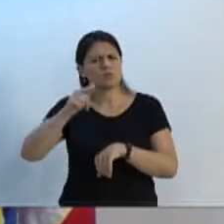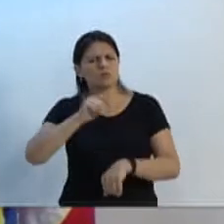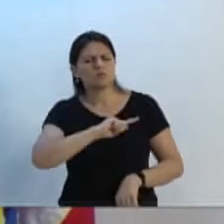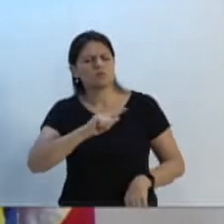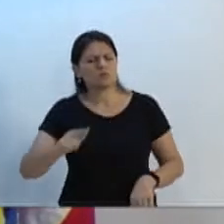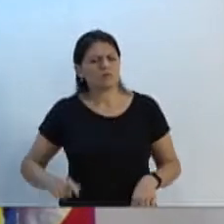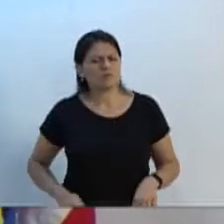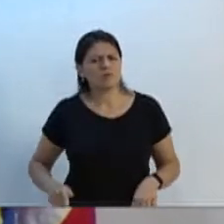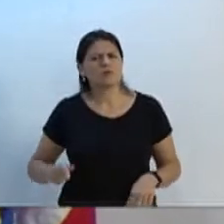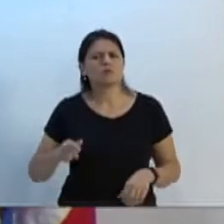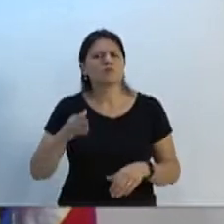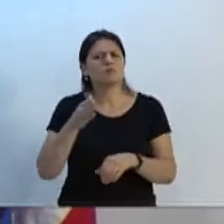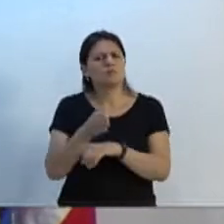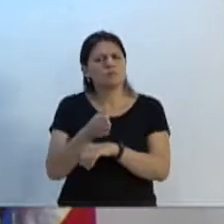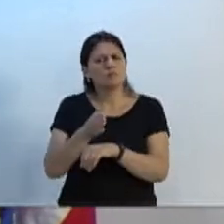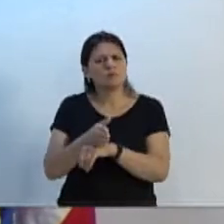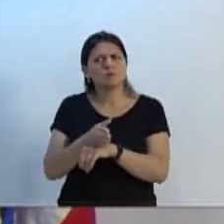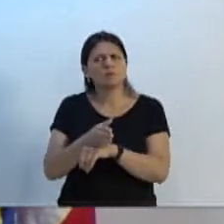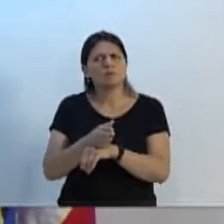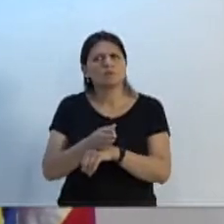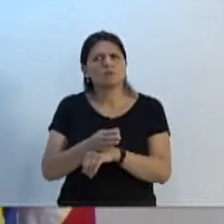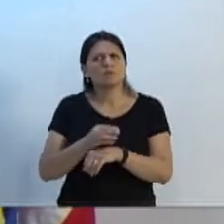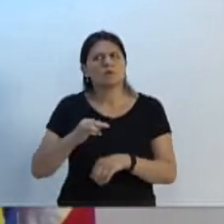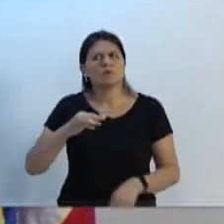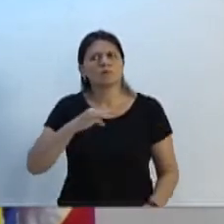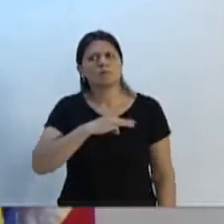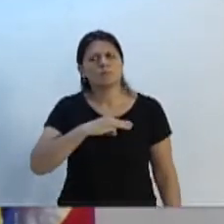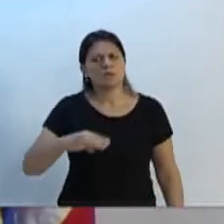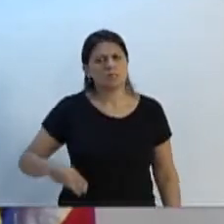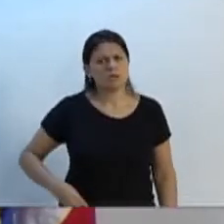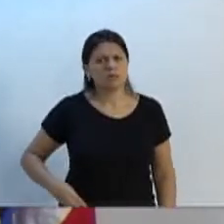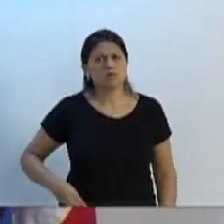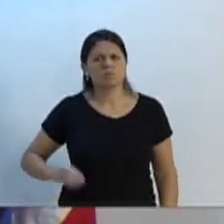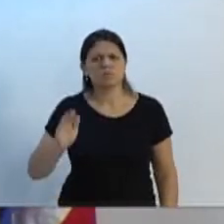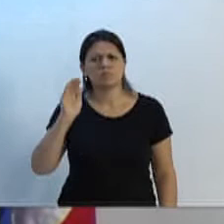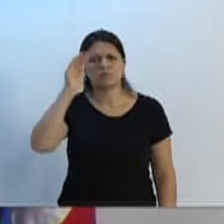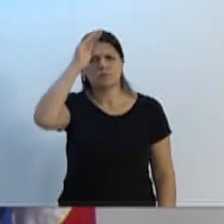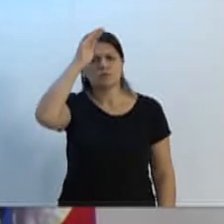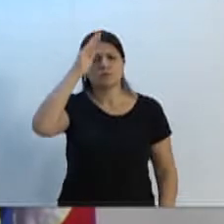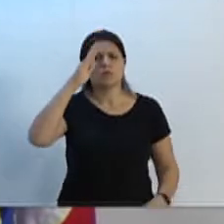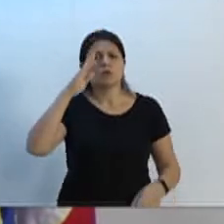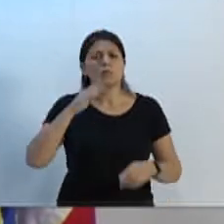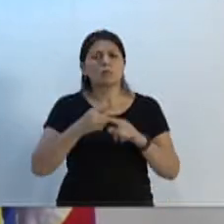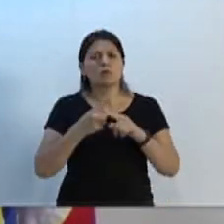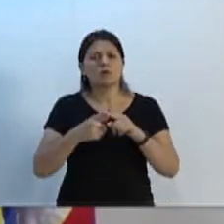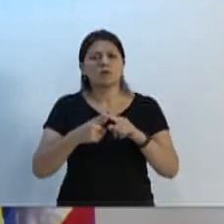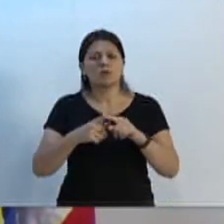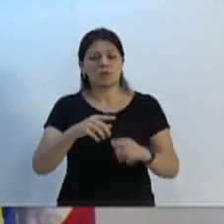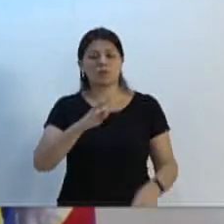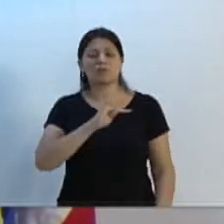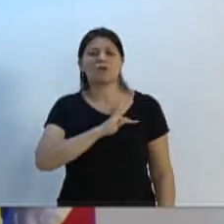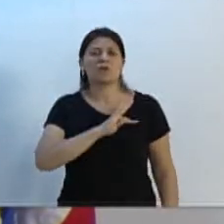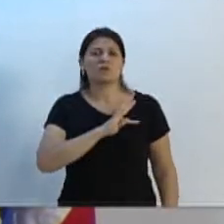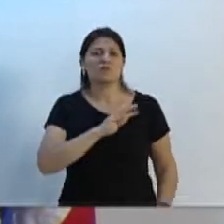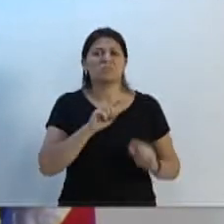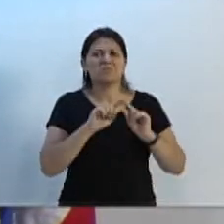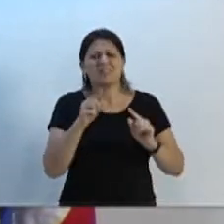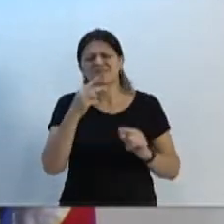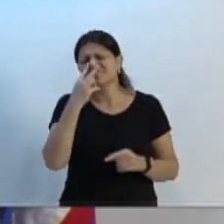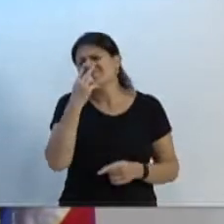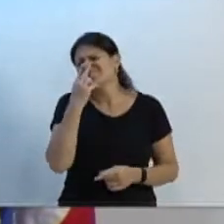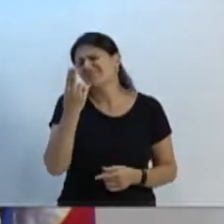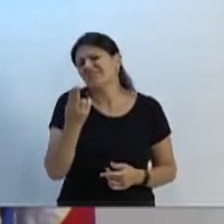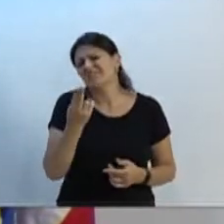permaneceu com o ministro no governo bolsonaro justamente pelo caráter técnico dele e que infelizmente parece